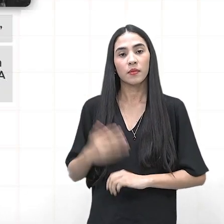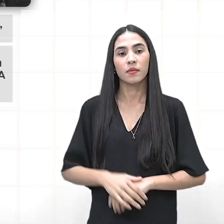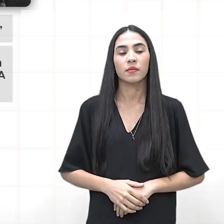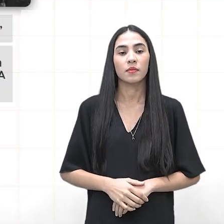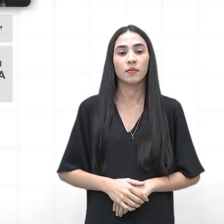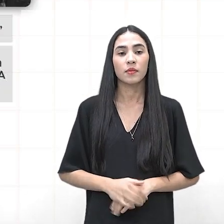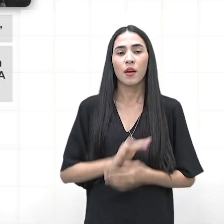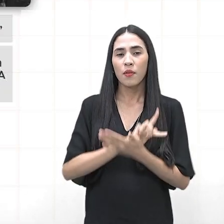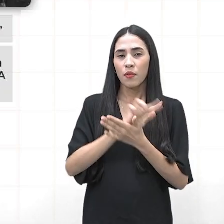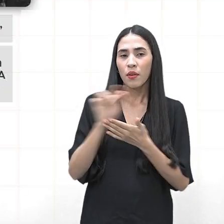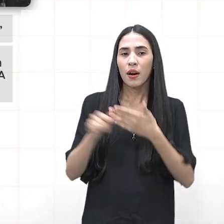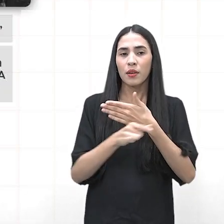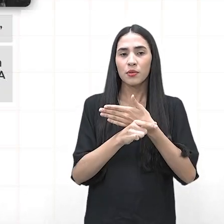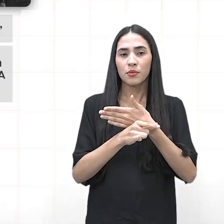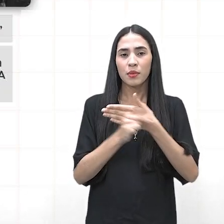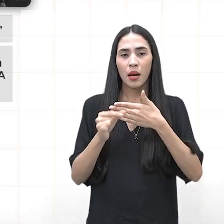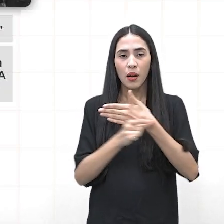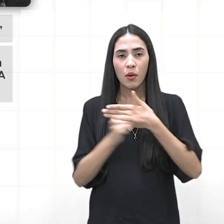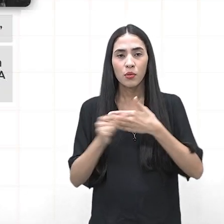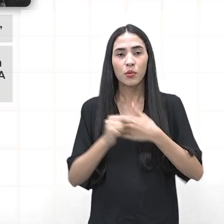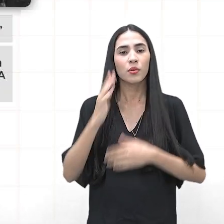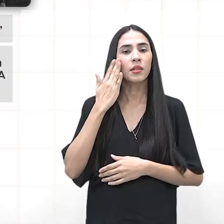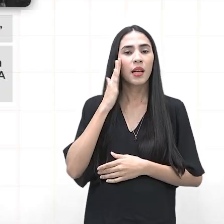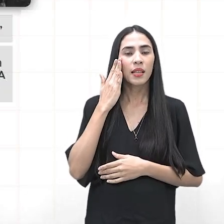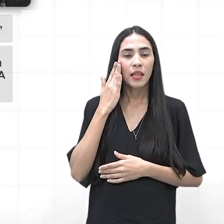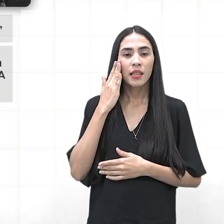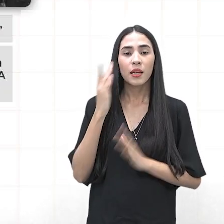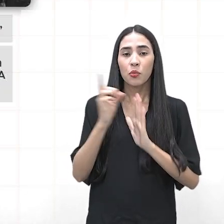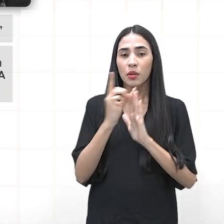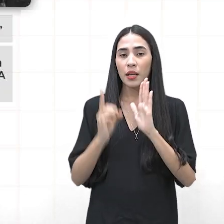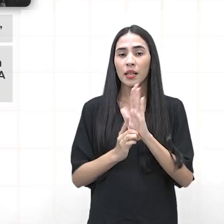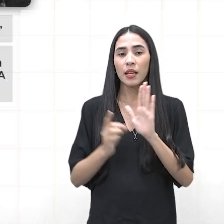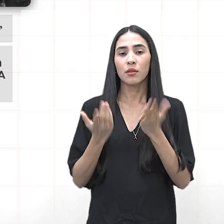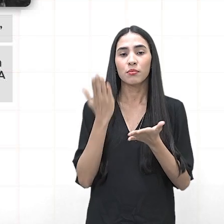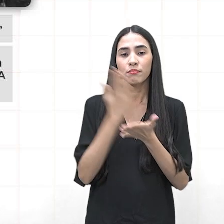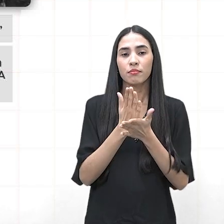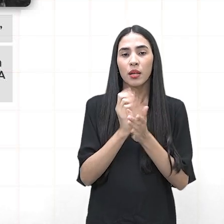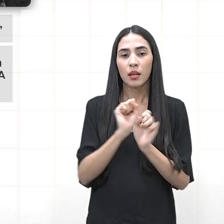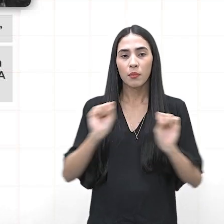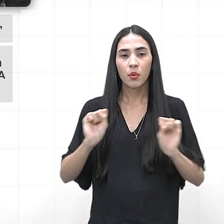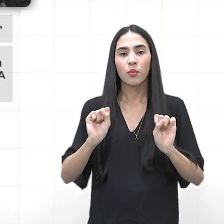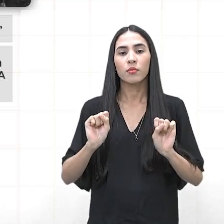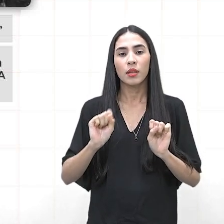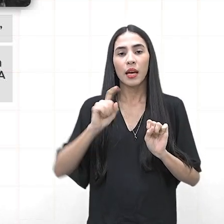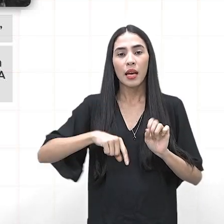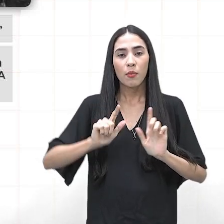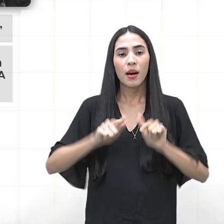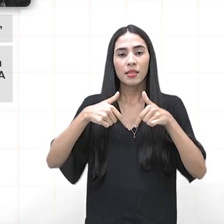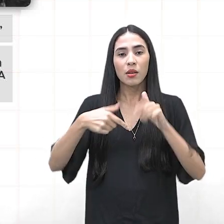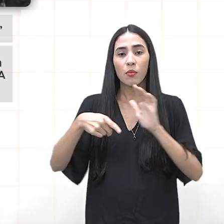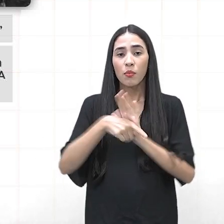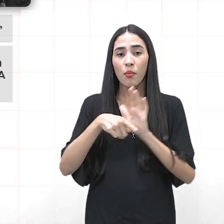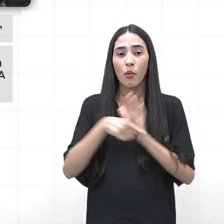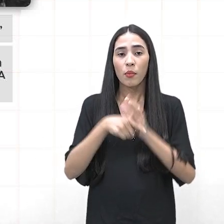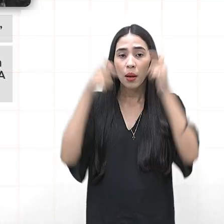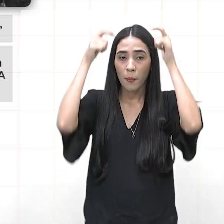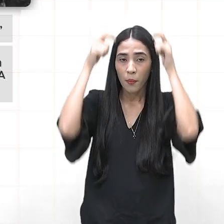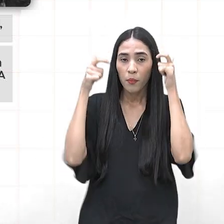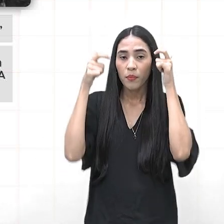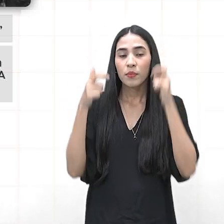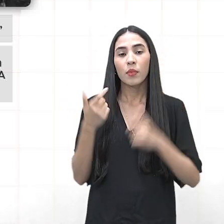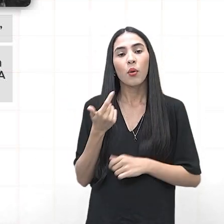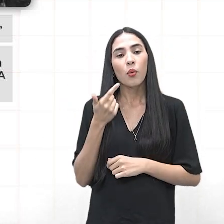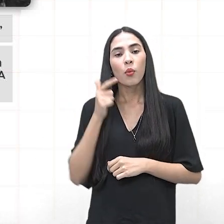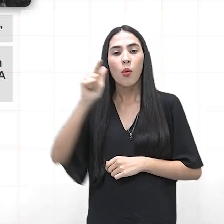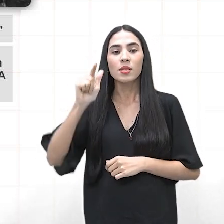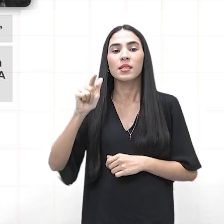Muitos historiadores entendem que o decreto que aboliu da abolição foi uma reação da monarquia para salvar-se